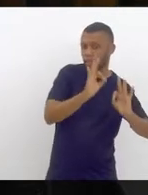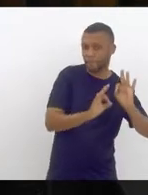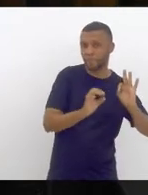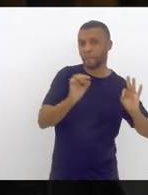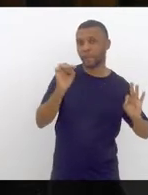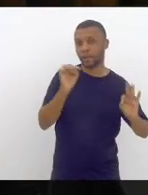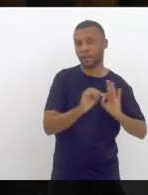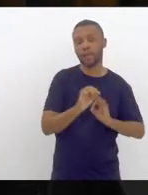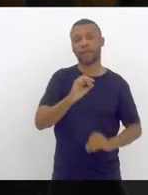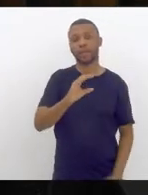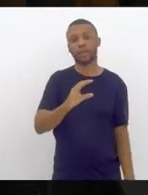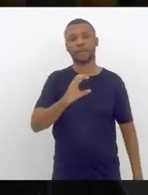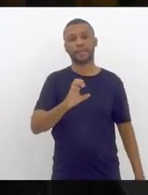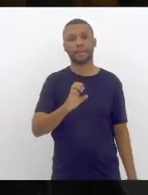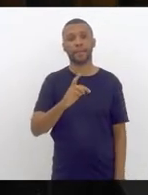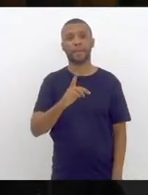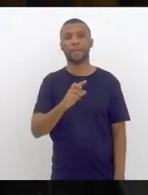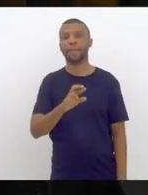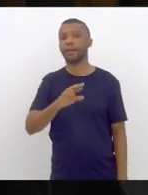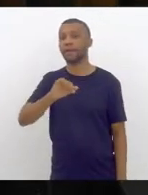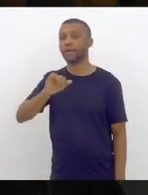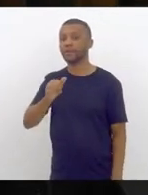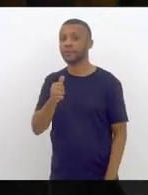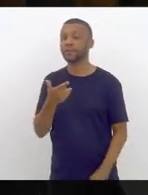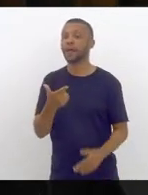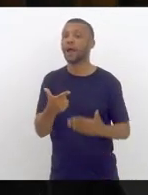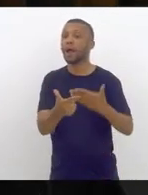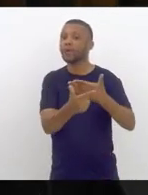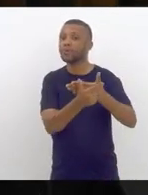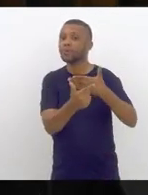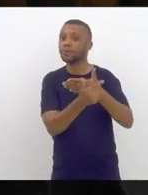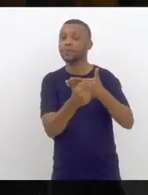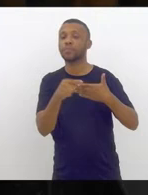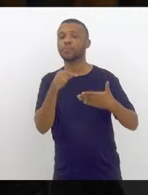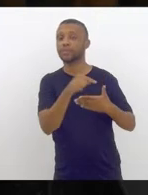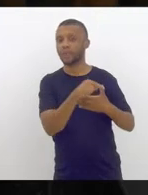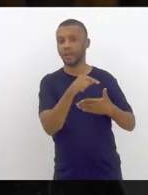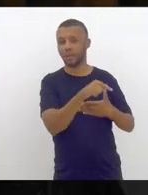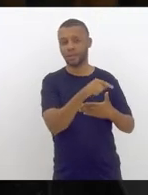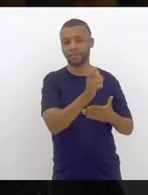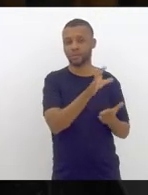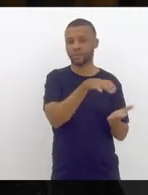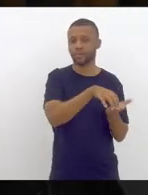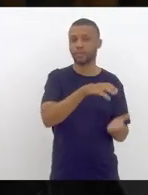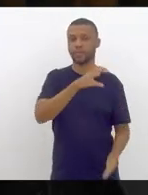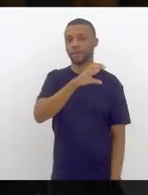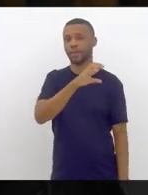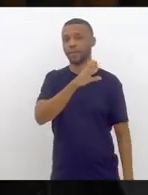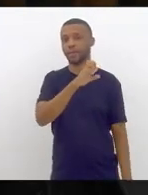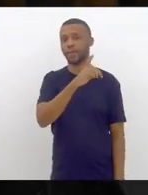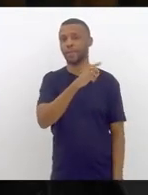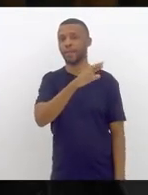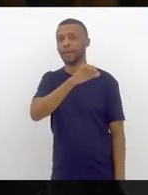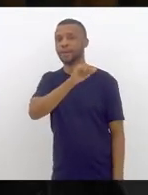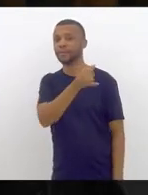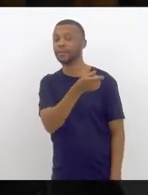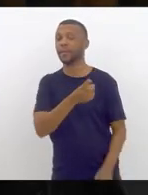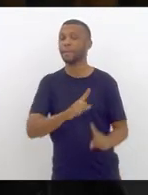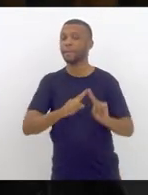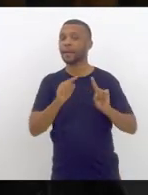ceperj é a função essencial da mesma Mas você perde se